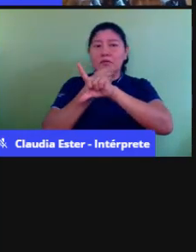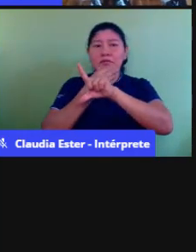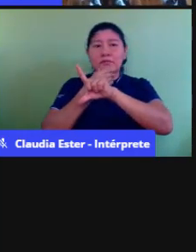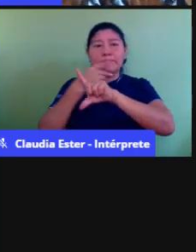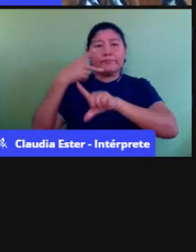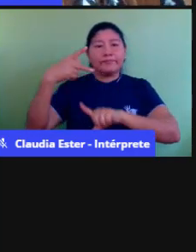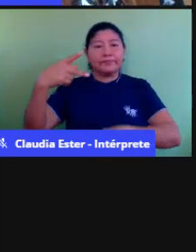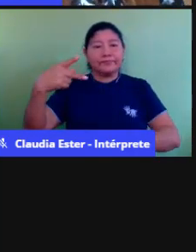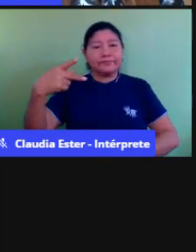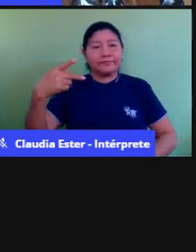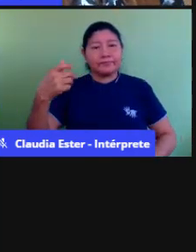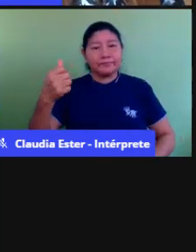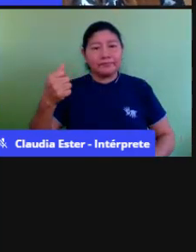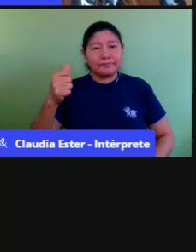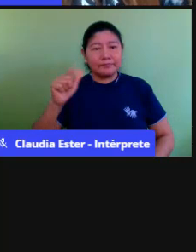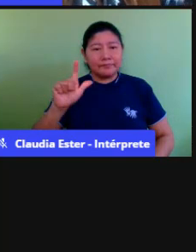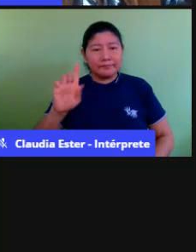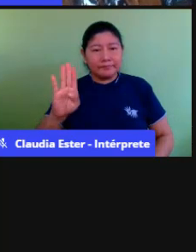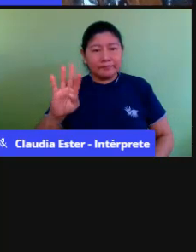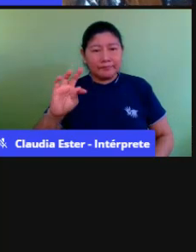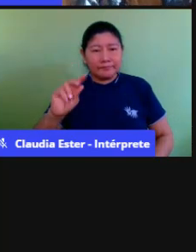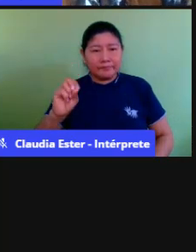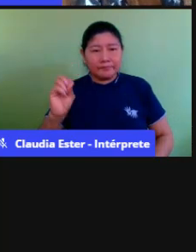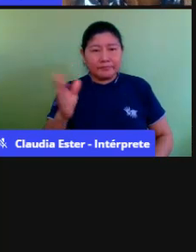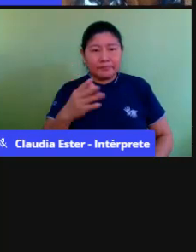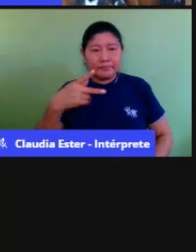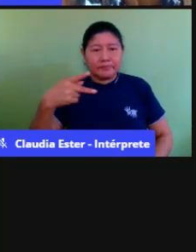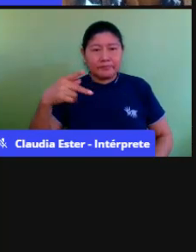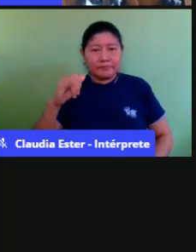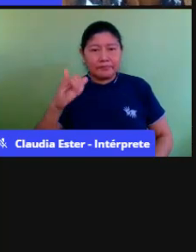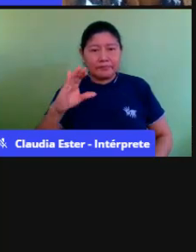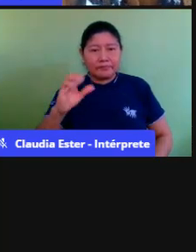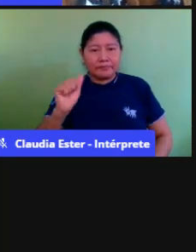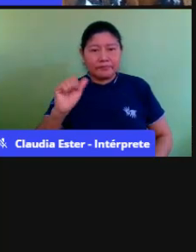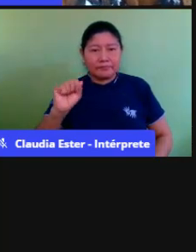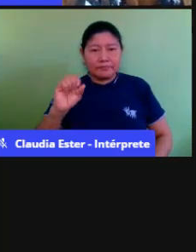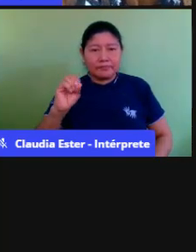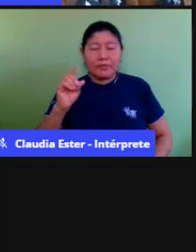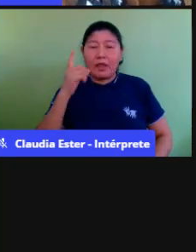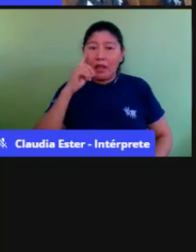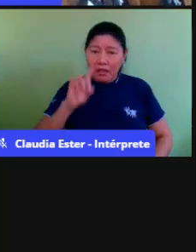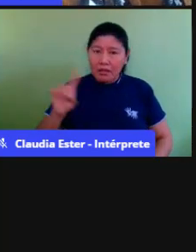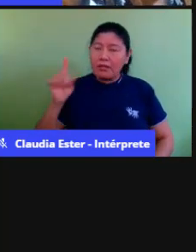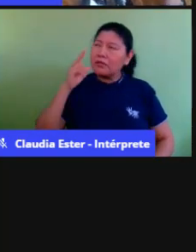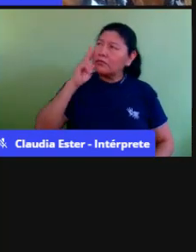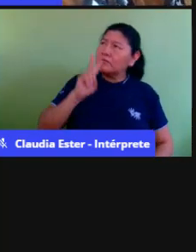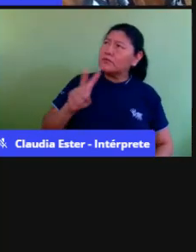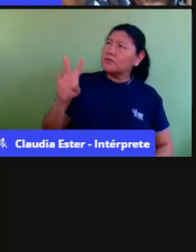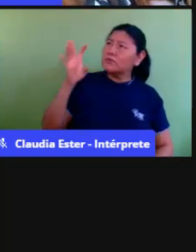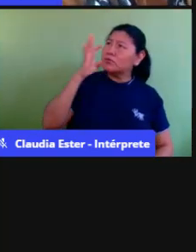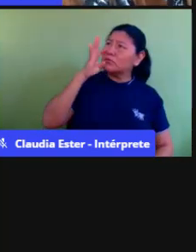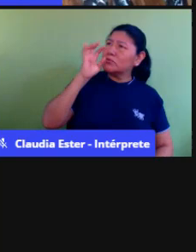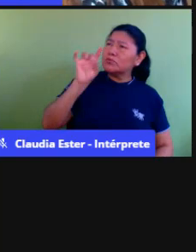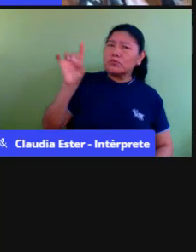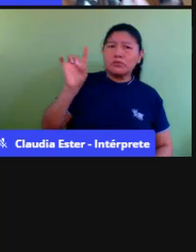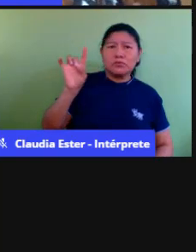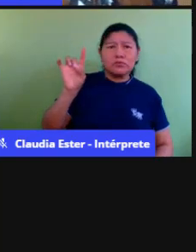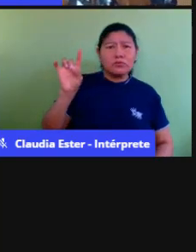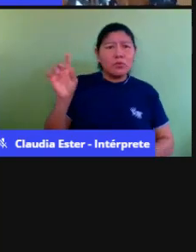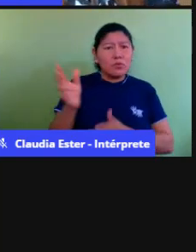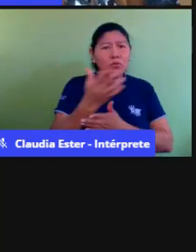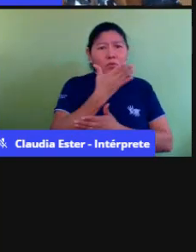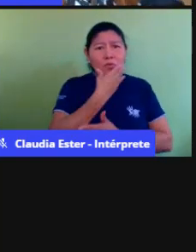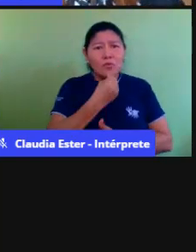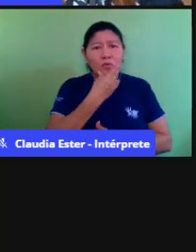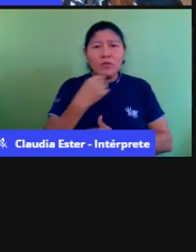Touro. E ao observarmos essa imagem, o autor ele mostra 11 estágios de uma